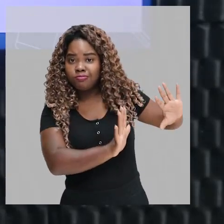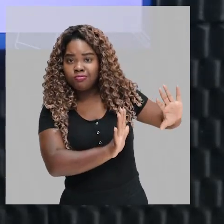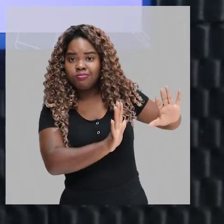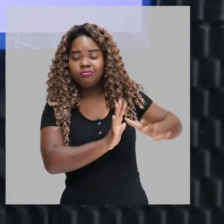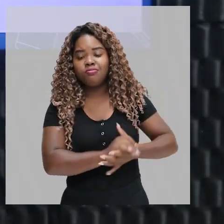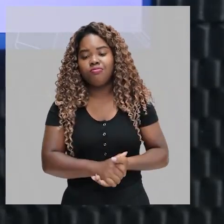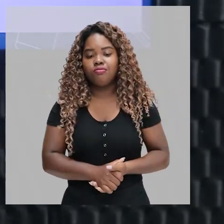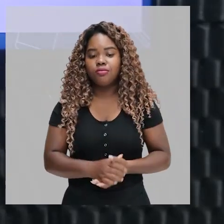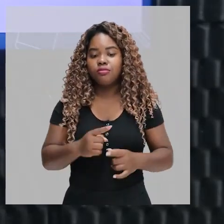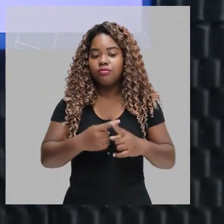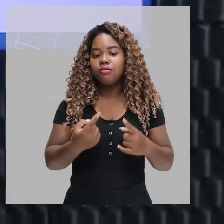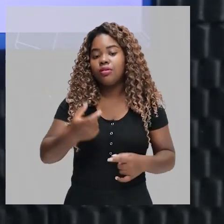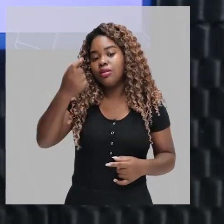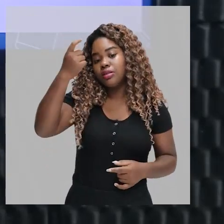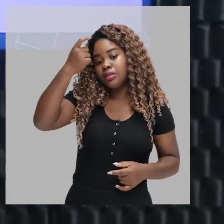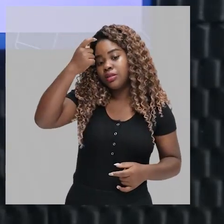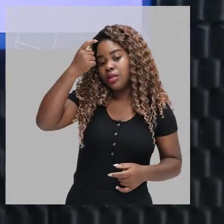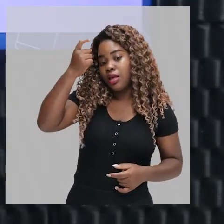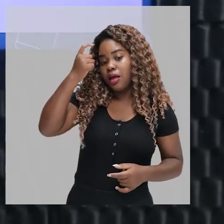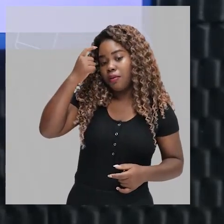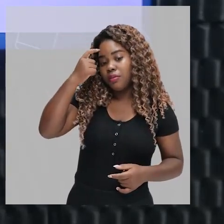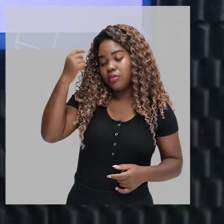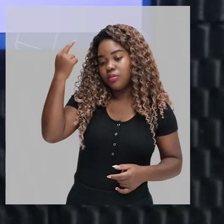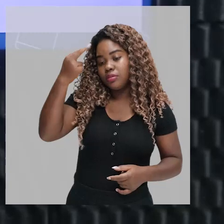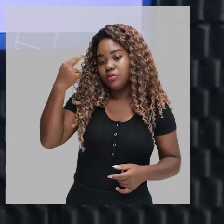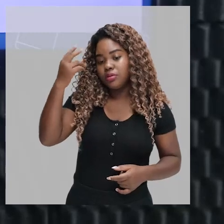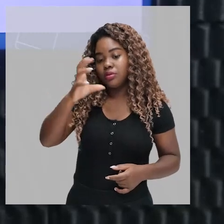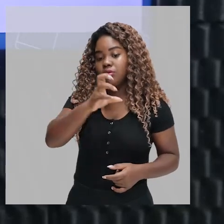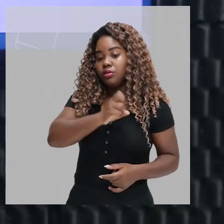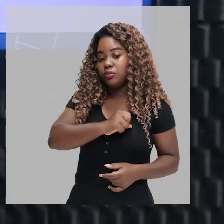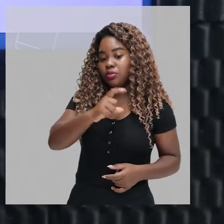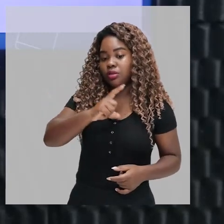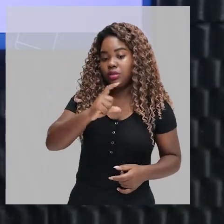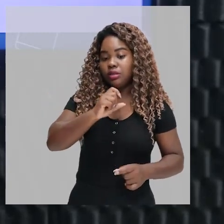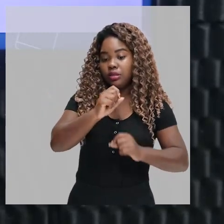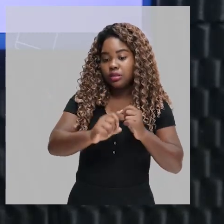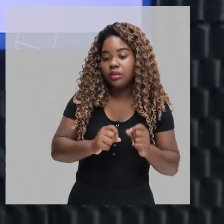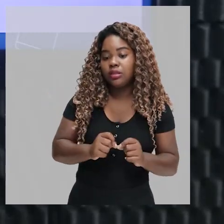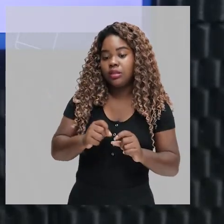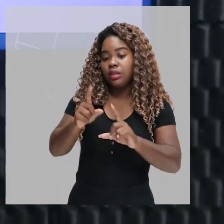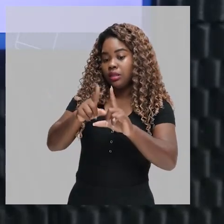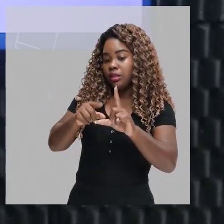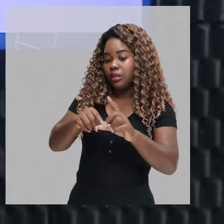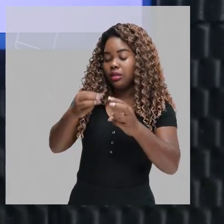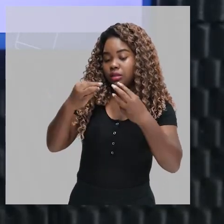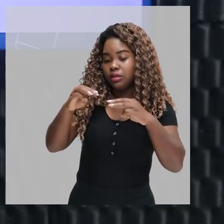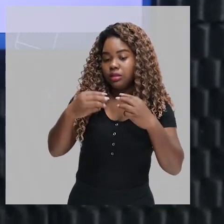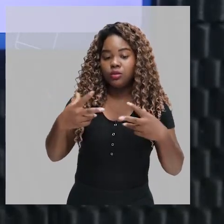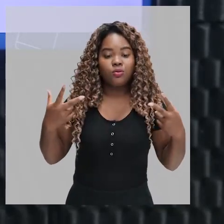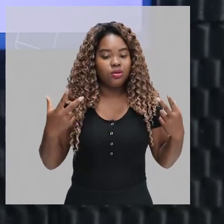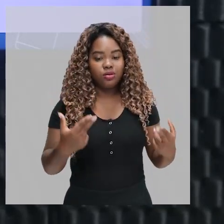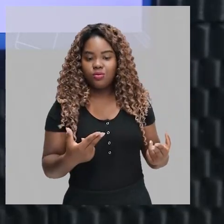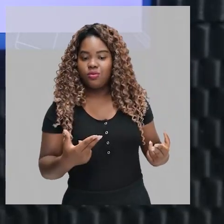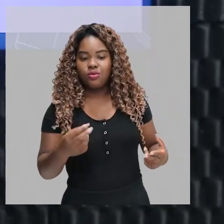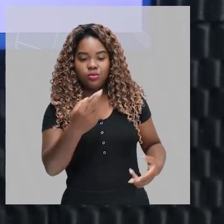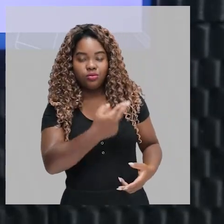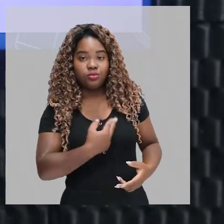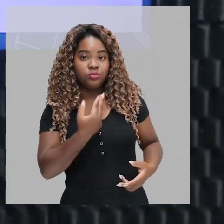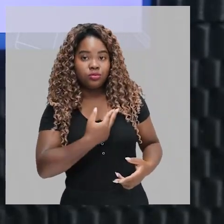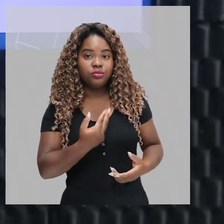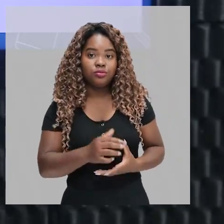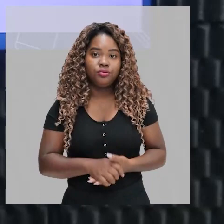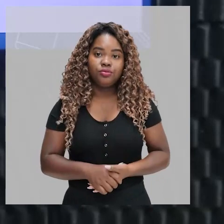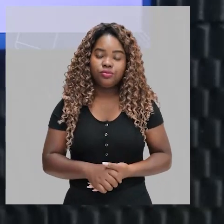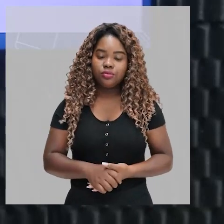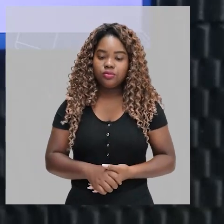que a concepção de amor que eu trouxe na canção ela não é a mesma concepção no romantismo tá eu trouxe justamente para